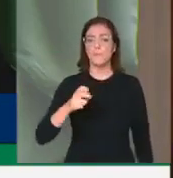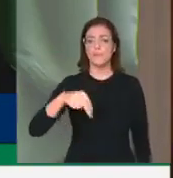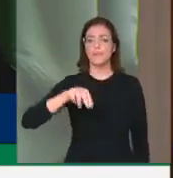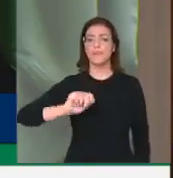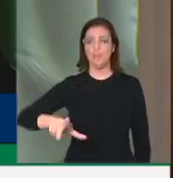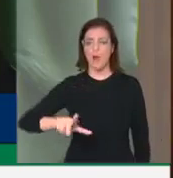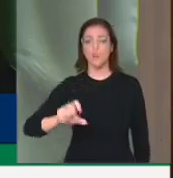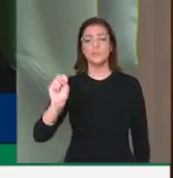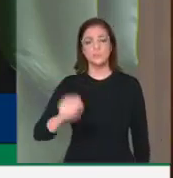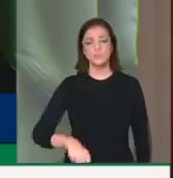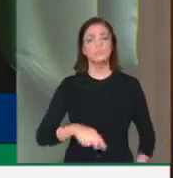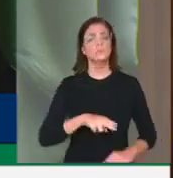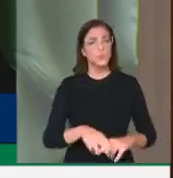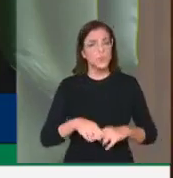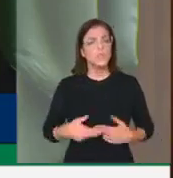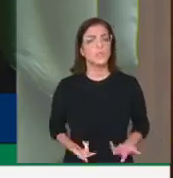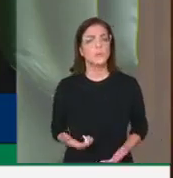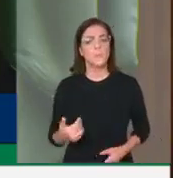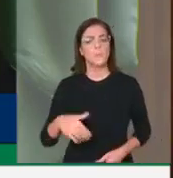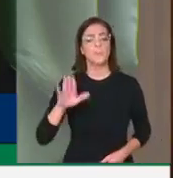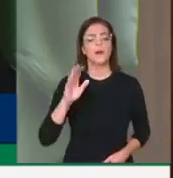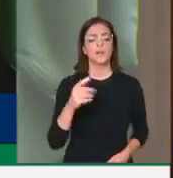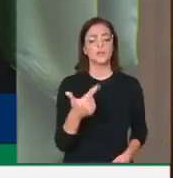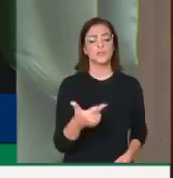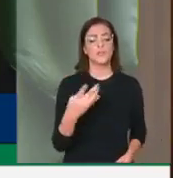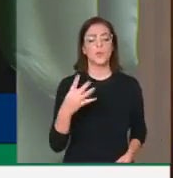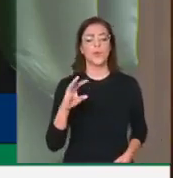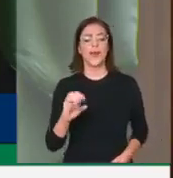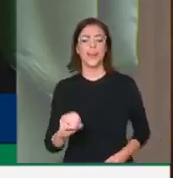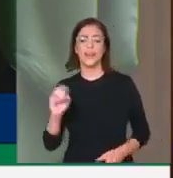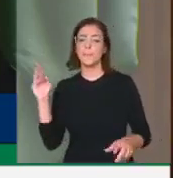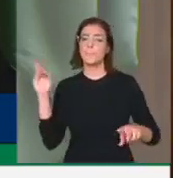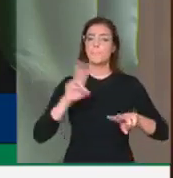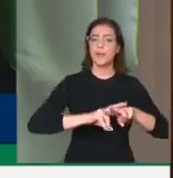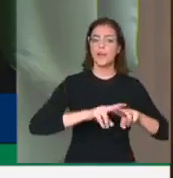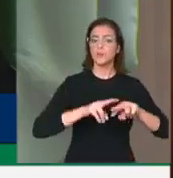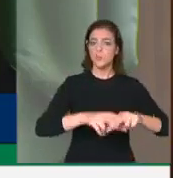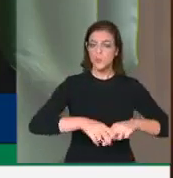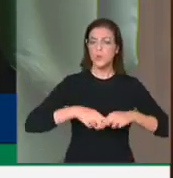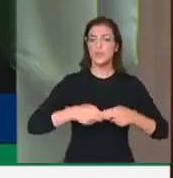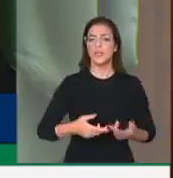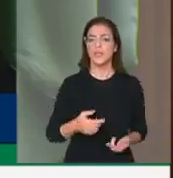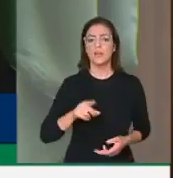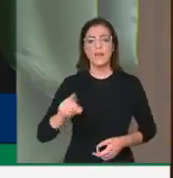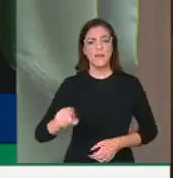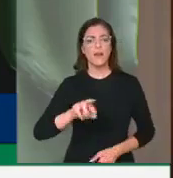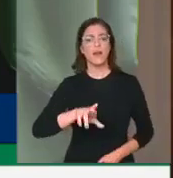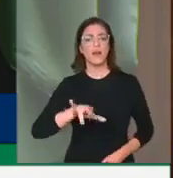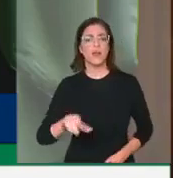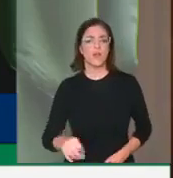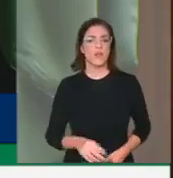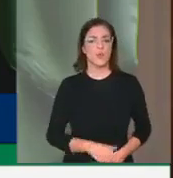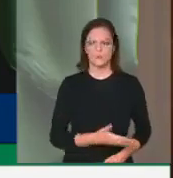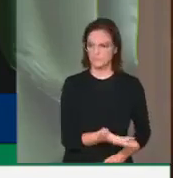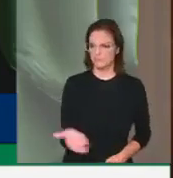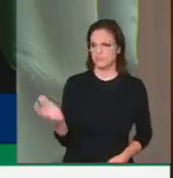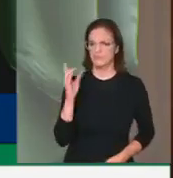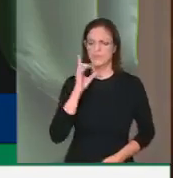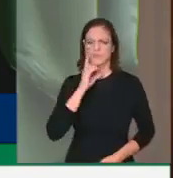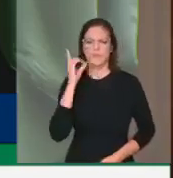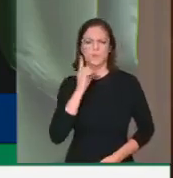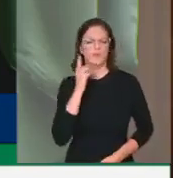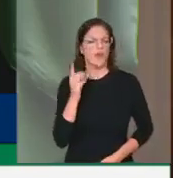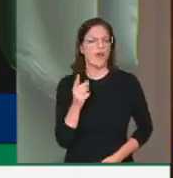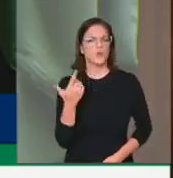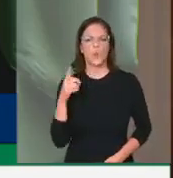levou à prisão mais de 240 líderes de milícias no Rio de Janeiro, e todos, até os deputados, está aqui o deputado Otônio, até os deputados que não